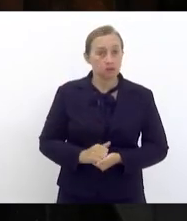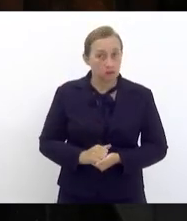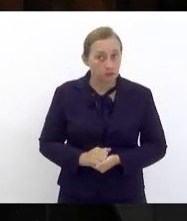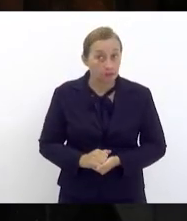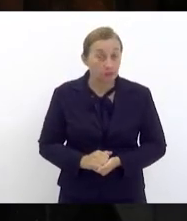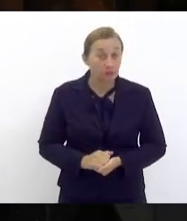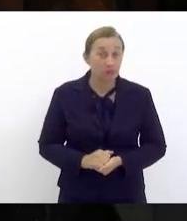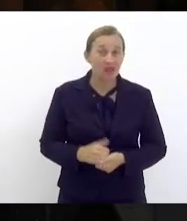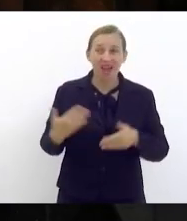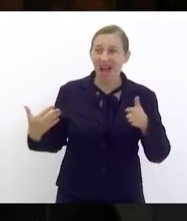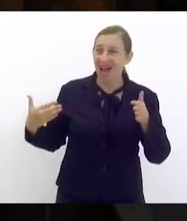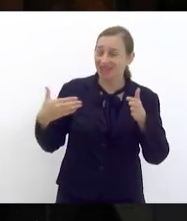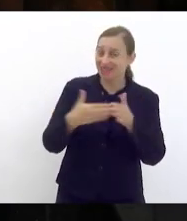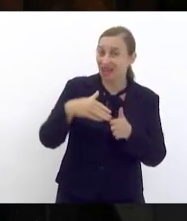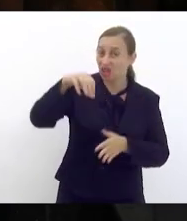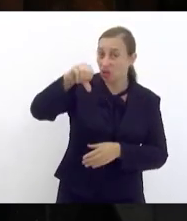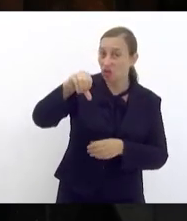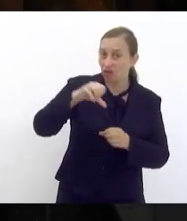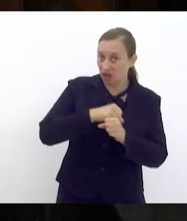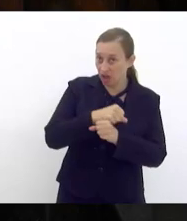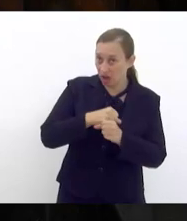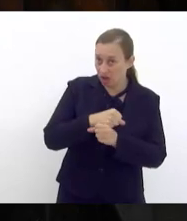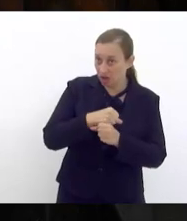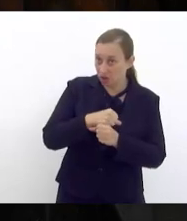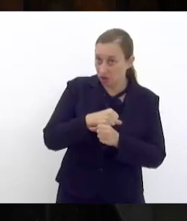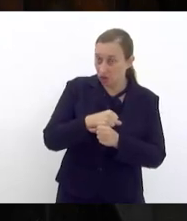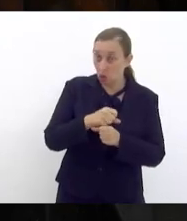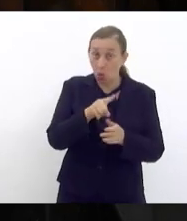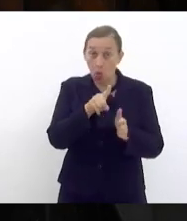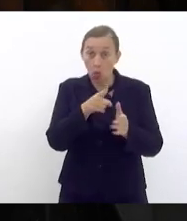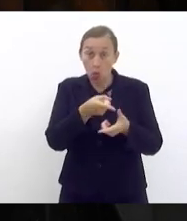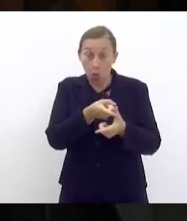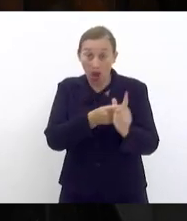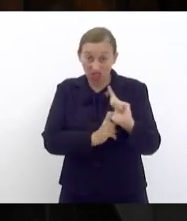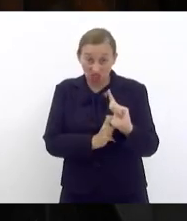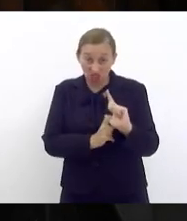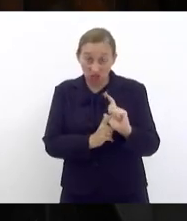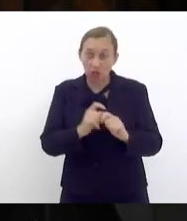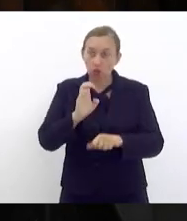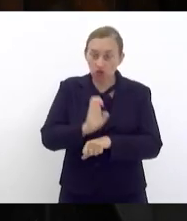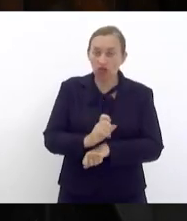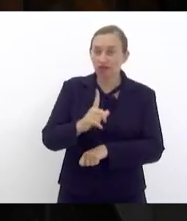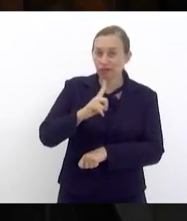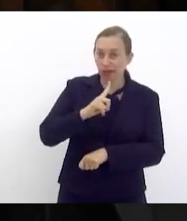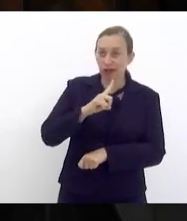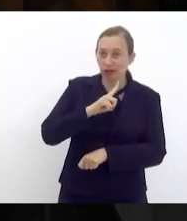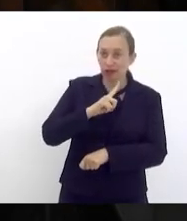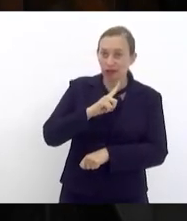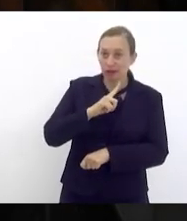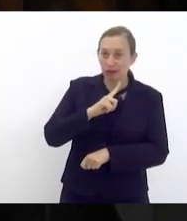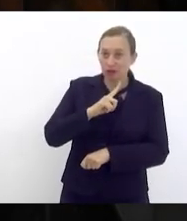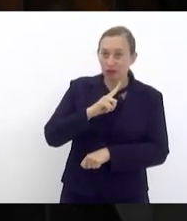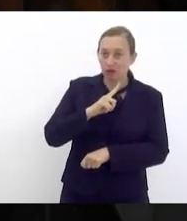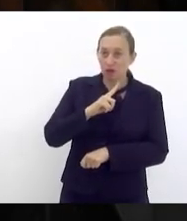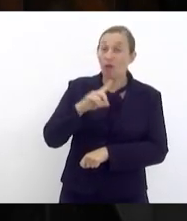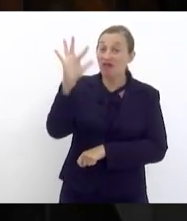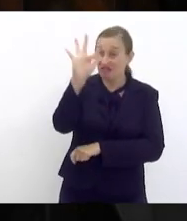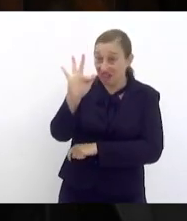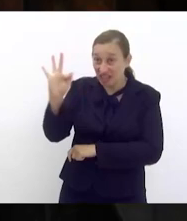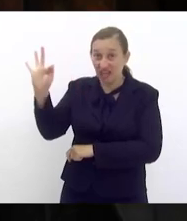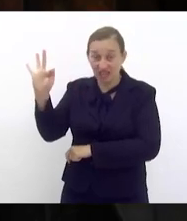E daqui a 9 anos, com a dívida que o Estado tem com a União, na ordem